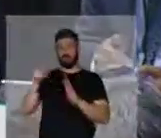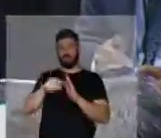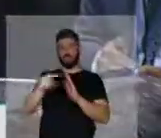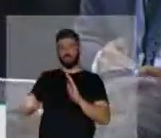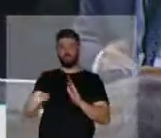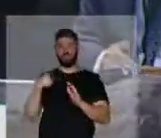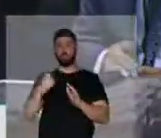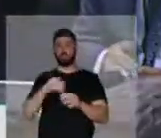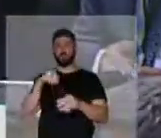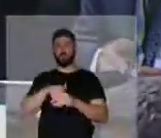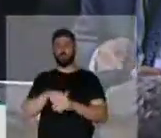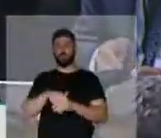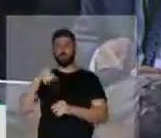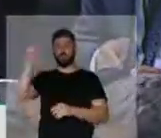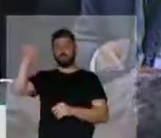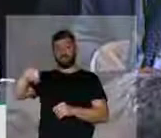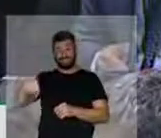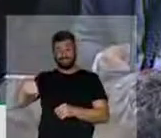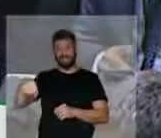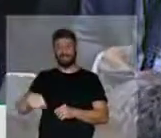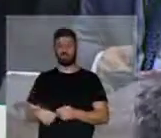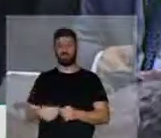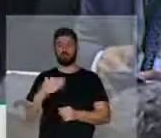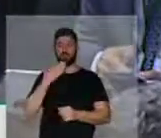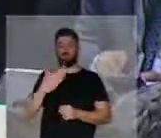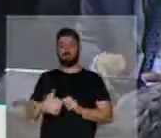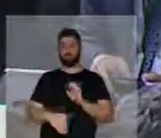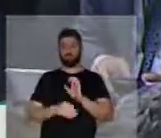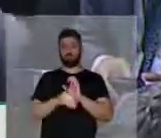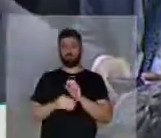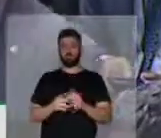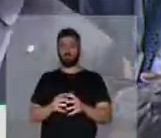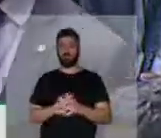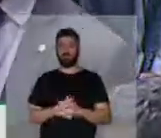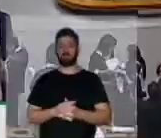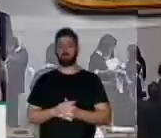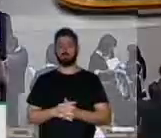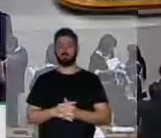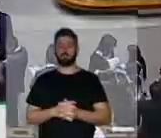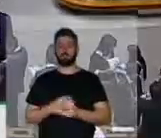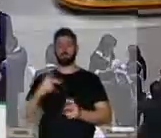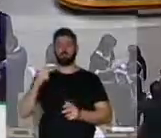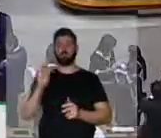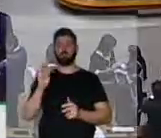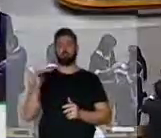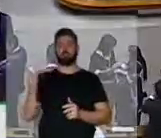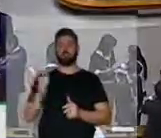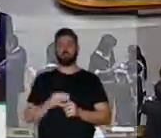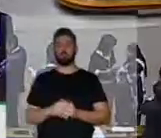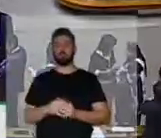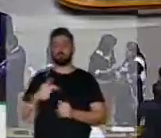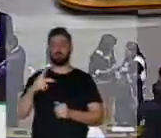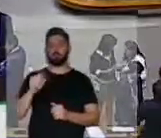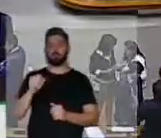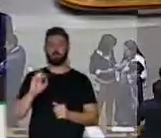rejeição e nós votamos sim a favor das emendas. PT,